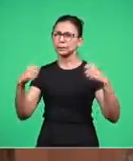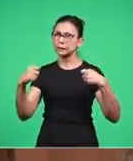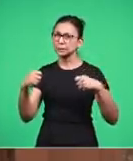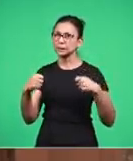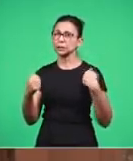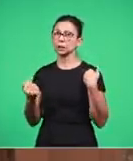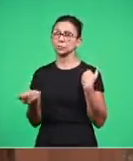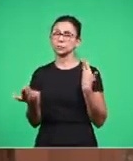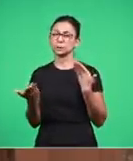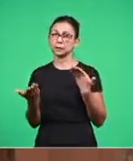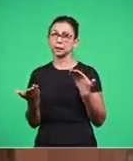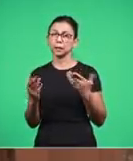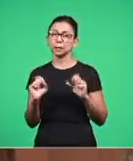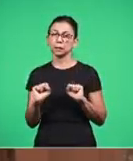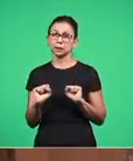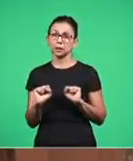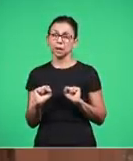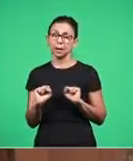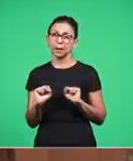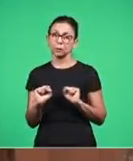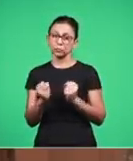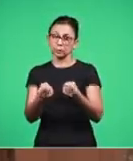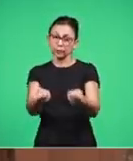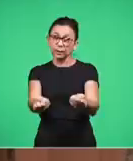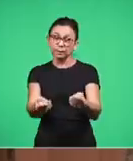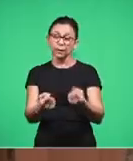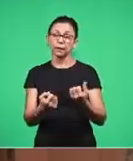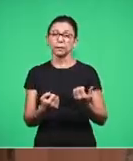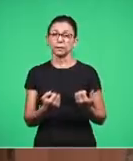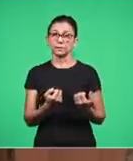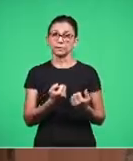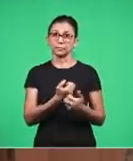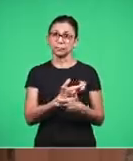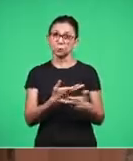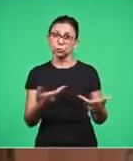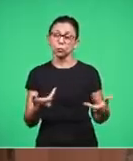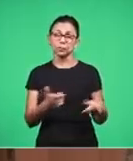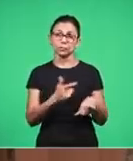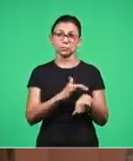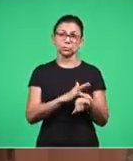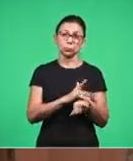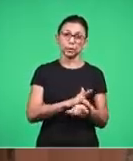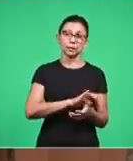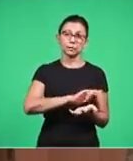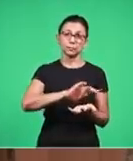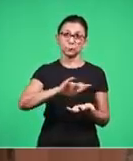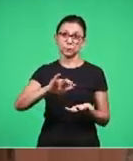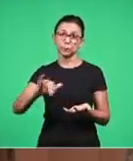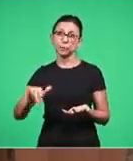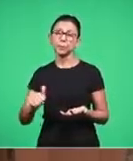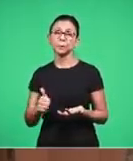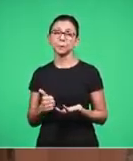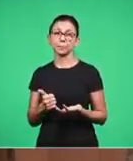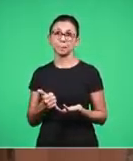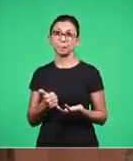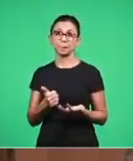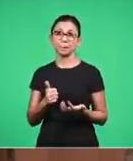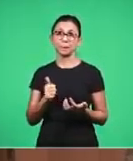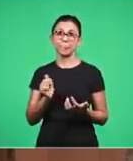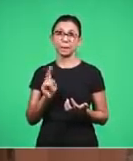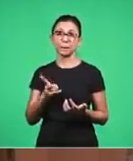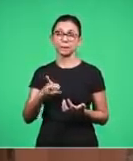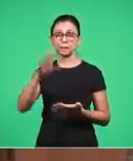de qualquer situação, mas nós estamos confiados no Senhor. Existem as orientações da medicina,